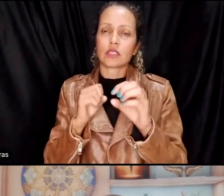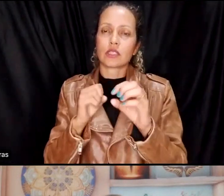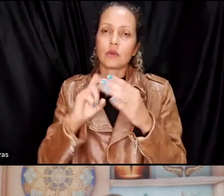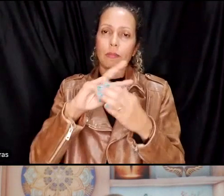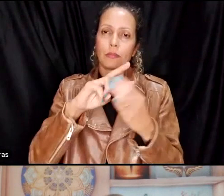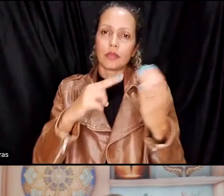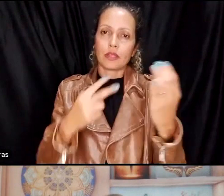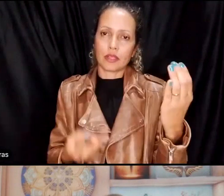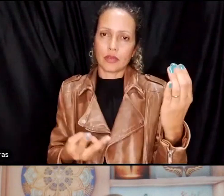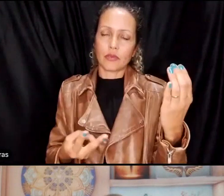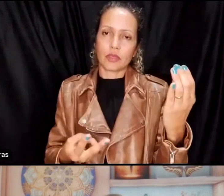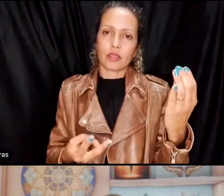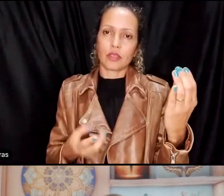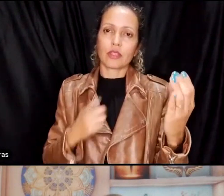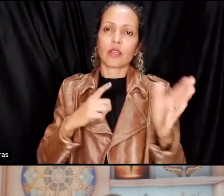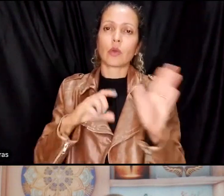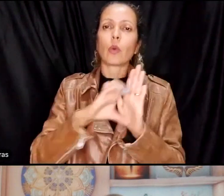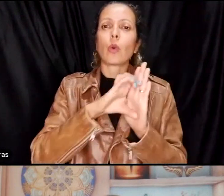fiz, está lá.